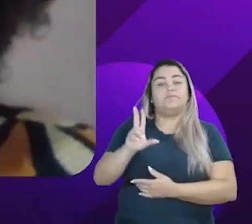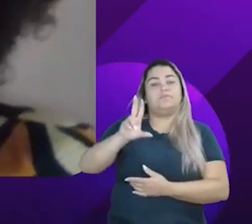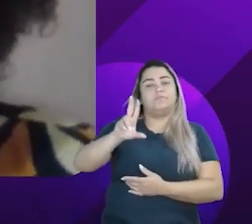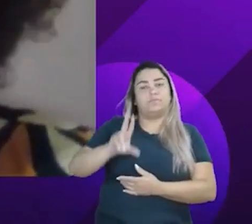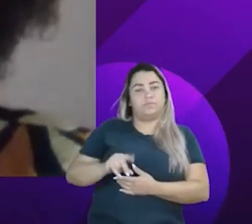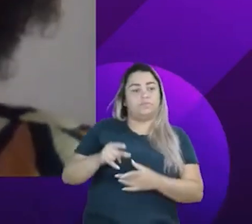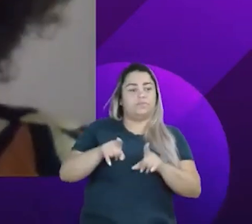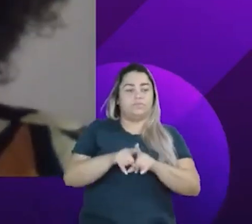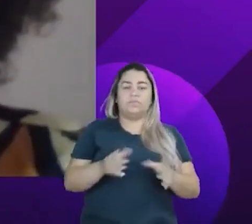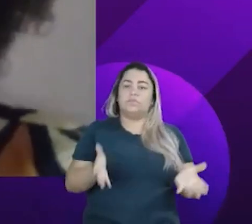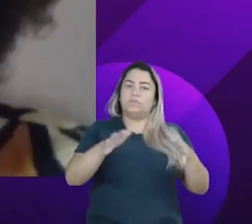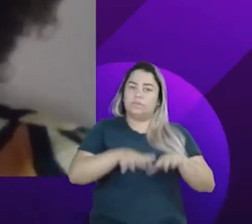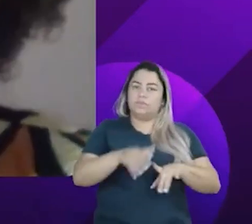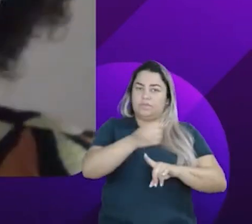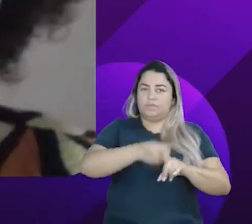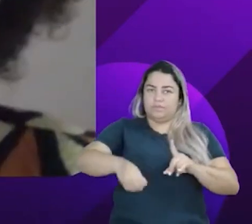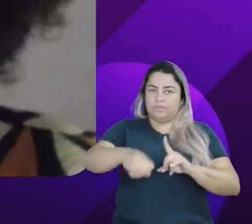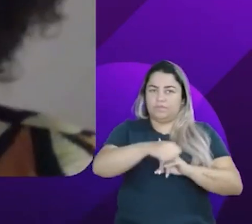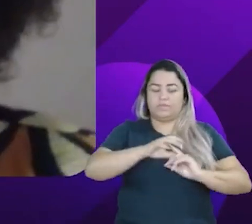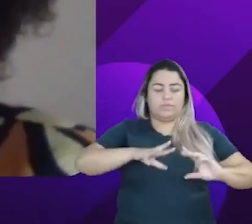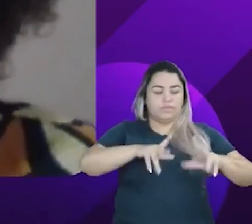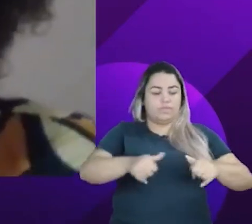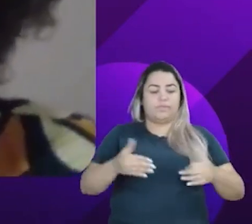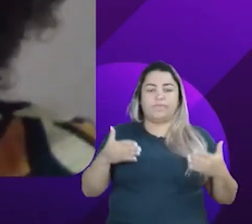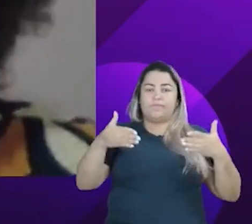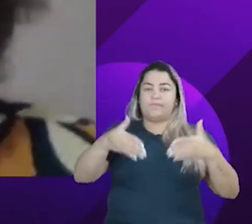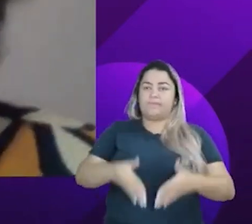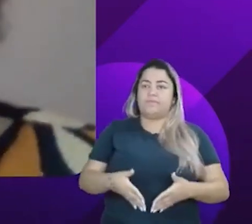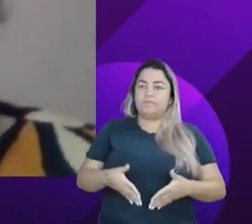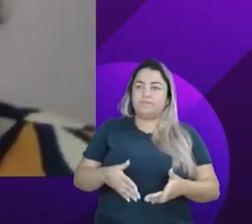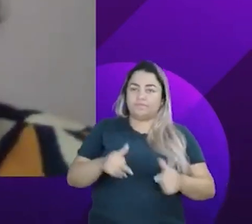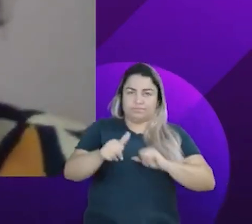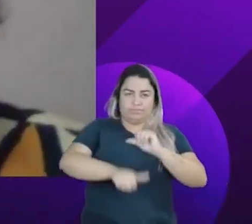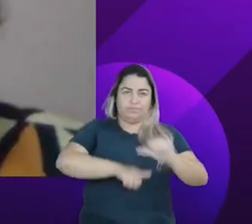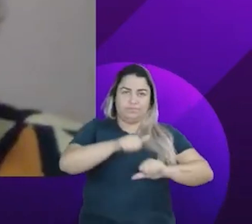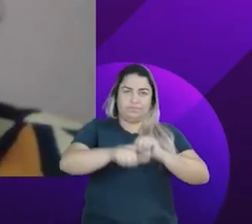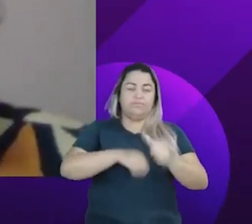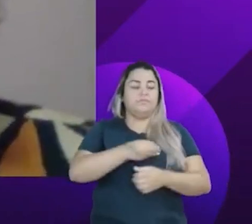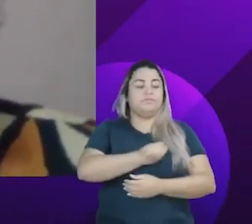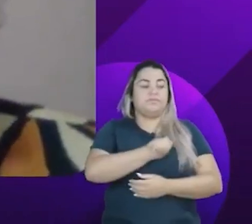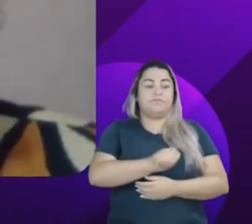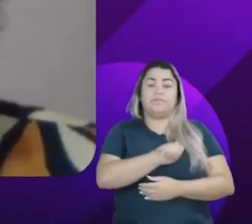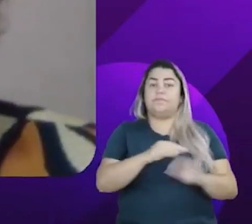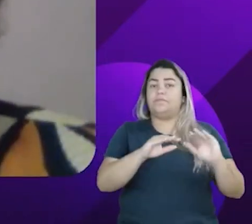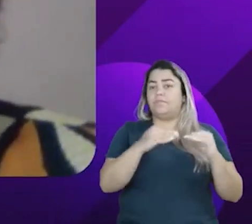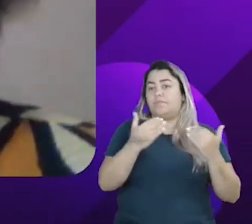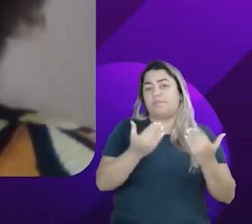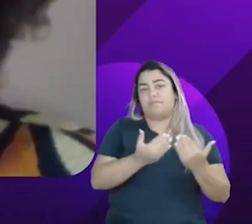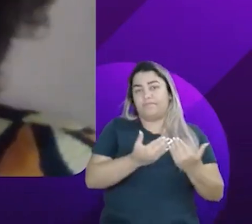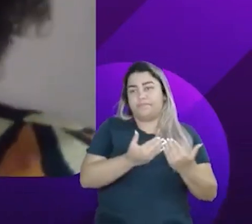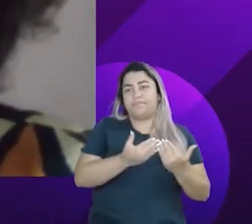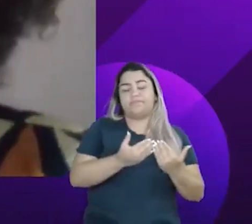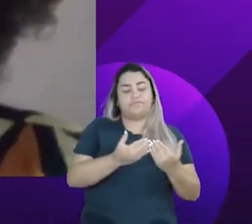gera renda, gera inclusão social, gera toda uma participação, gera uma mudança na vida da comunidade. Eu